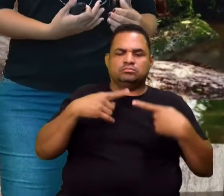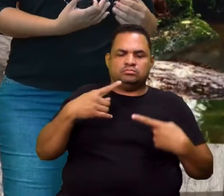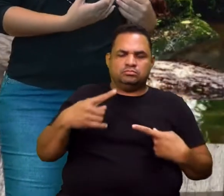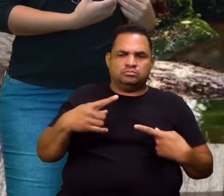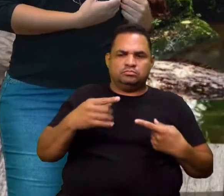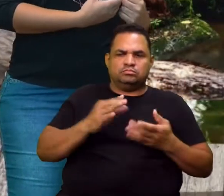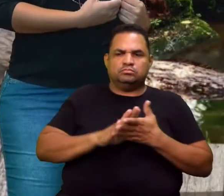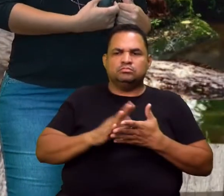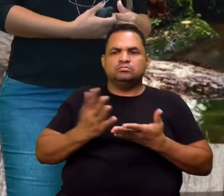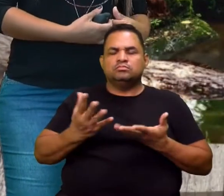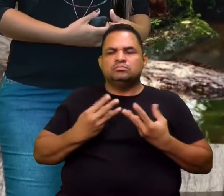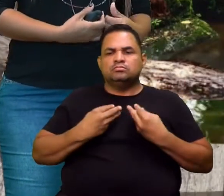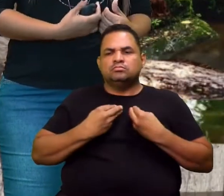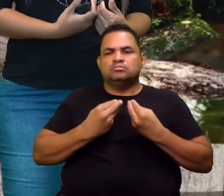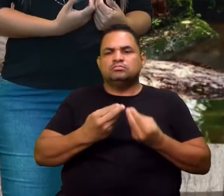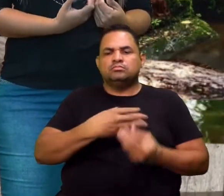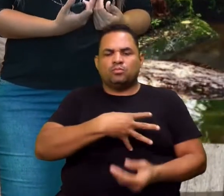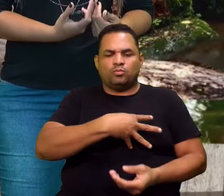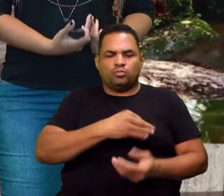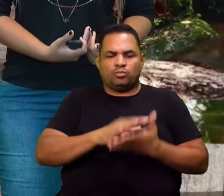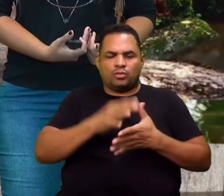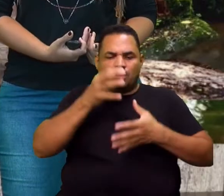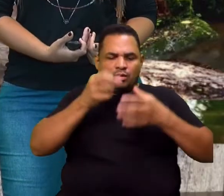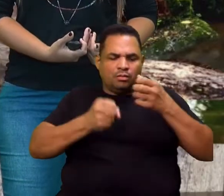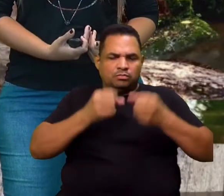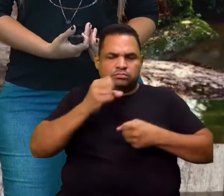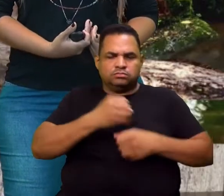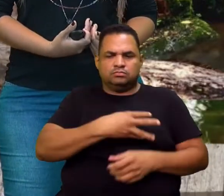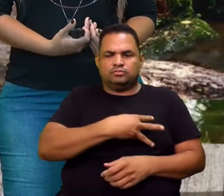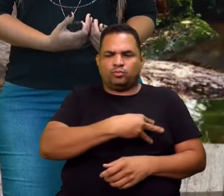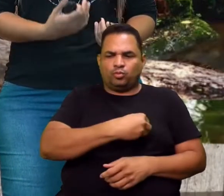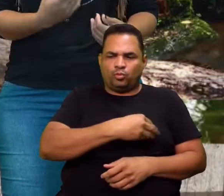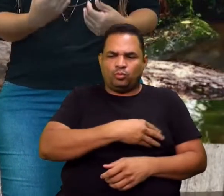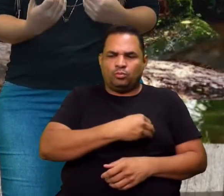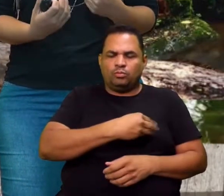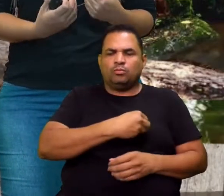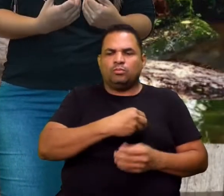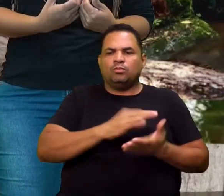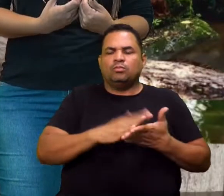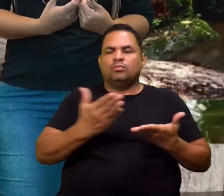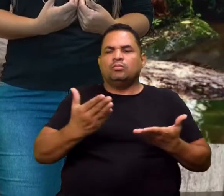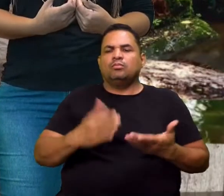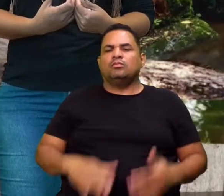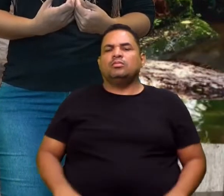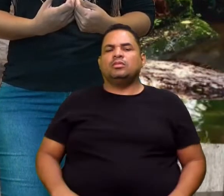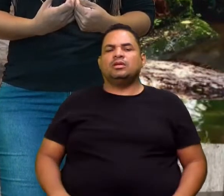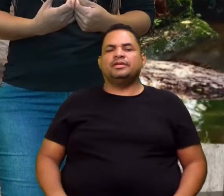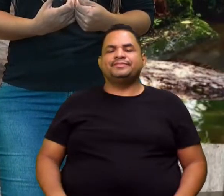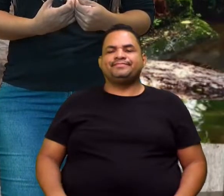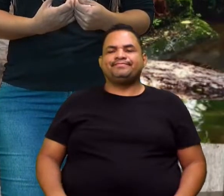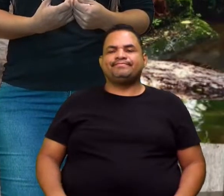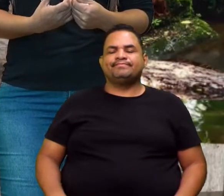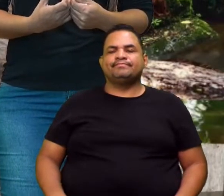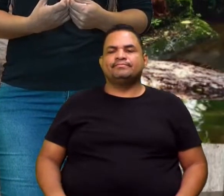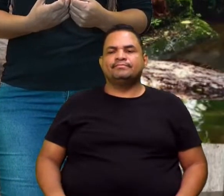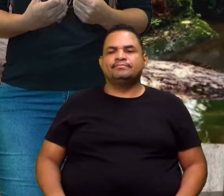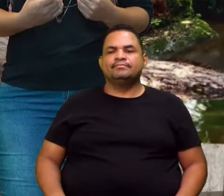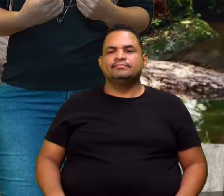vão receber o leite materno, vão ser amamentados, né? Então eles estão muito assim,